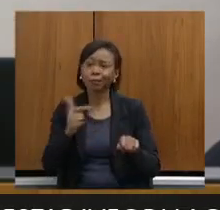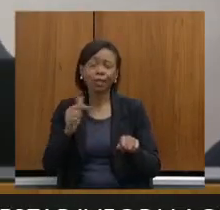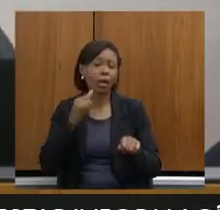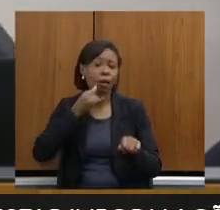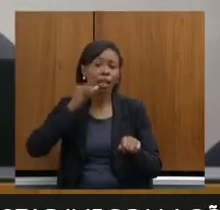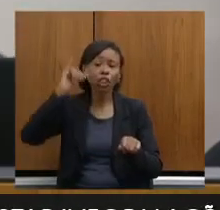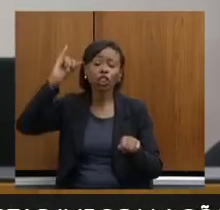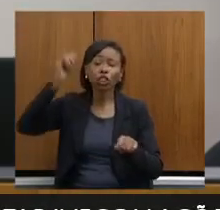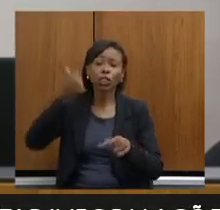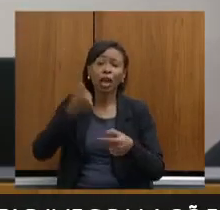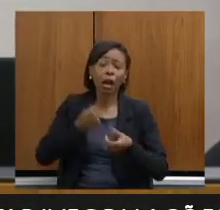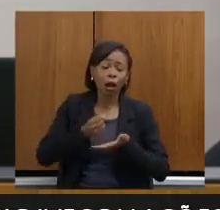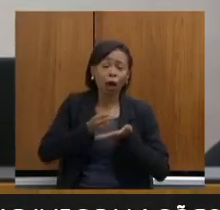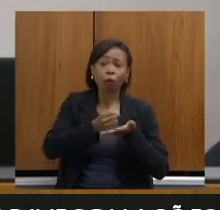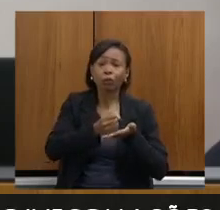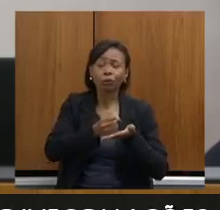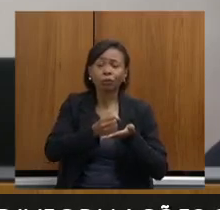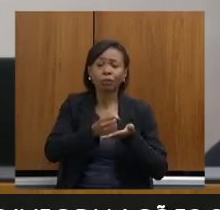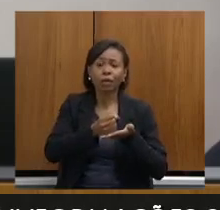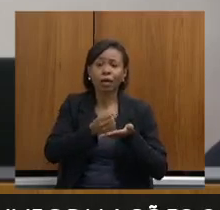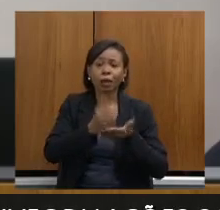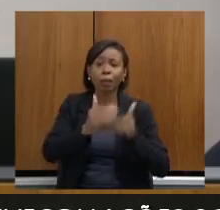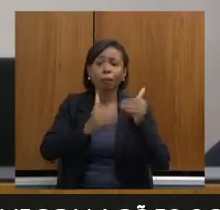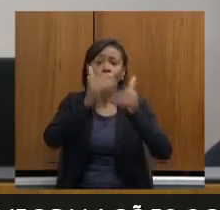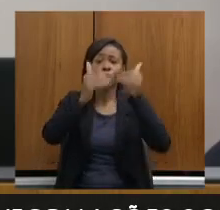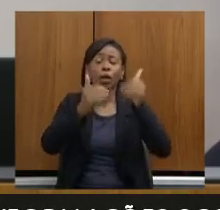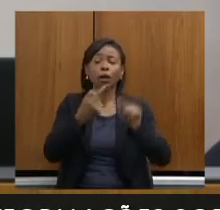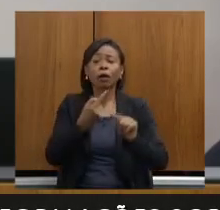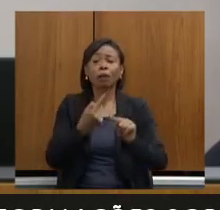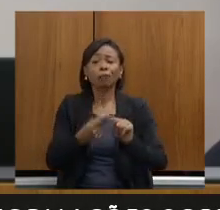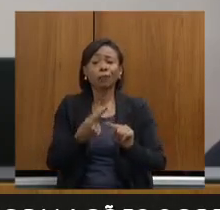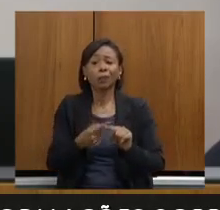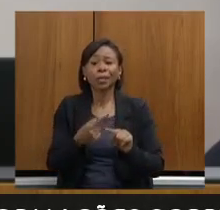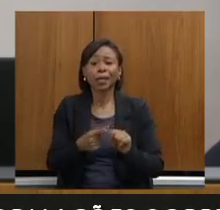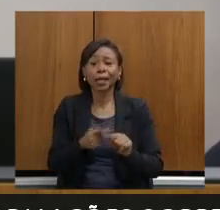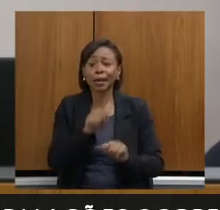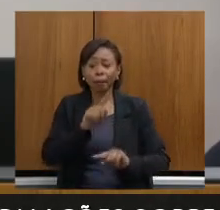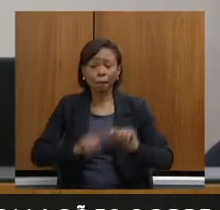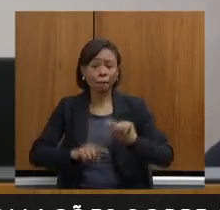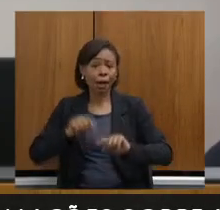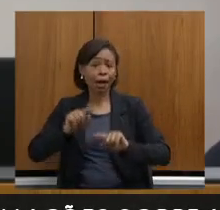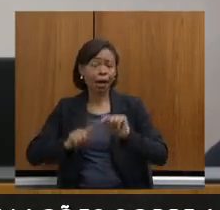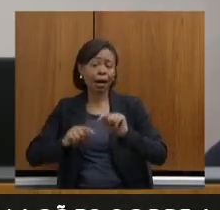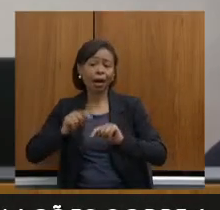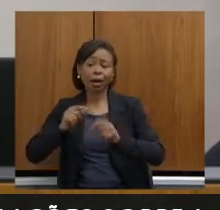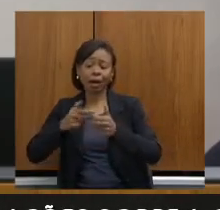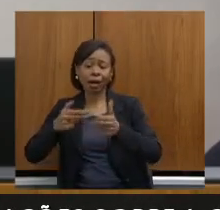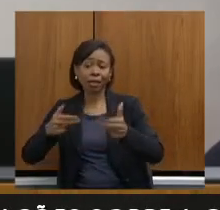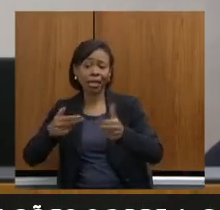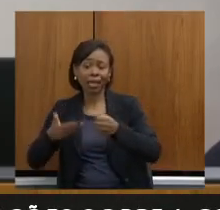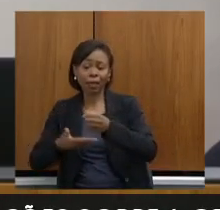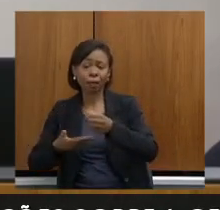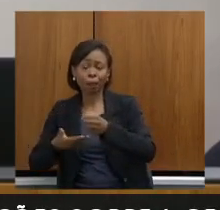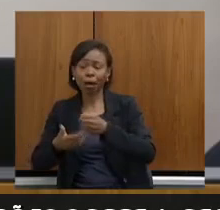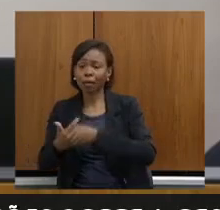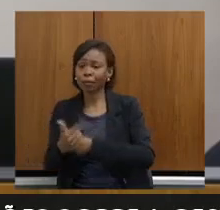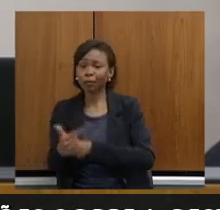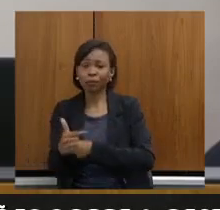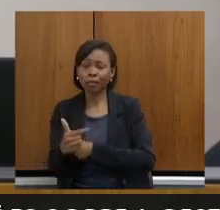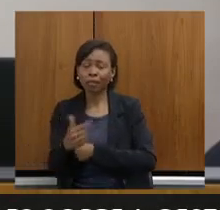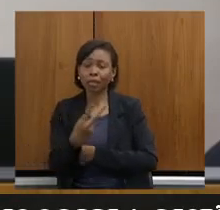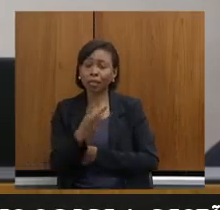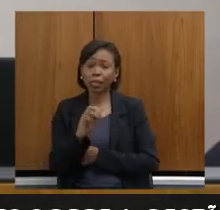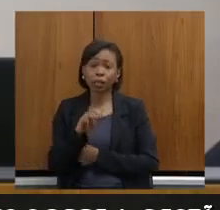Produtor que tem as granjas porque senão não vai ter matéria-prima não adianta investir 30 milhões que é o que ele queria fazer E aí